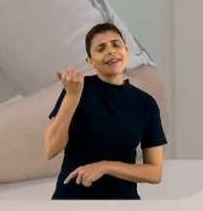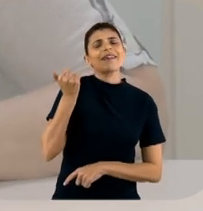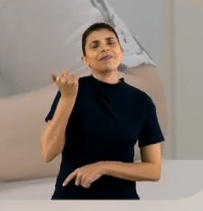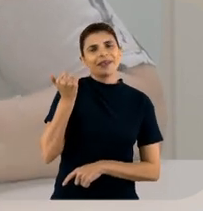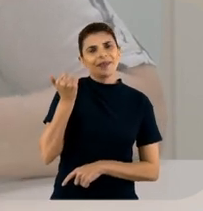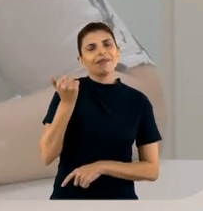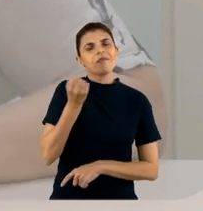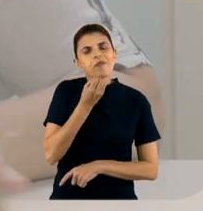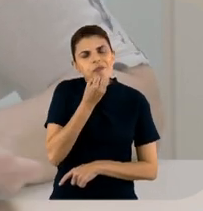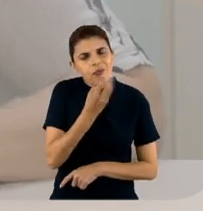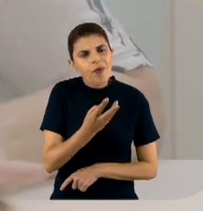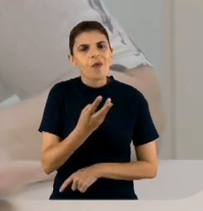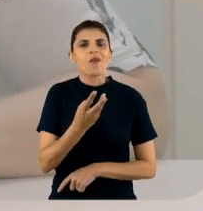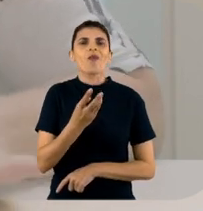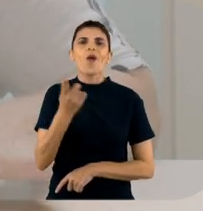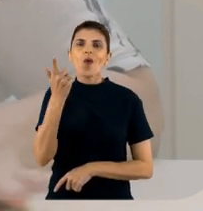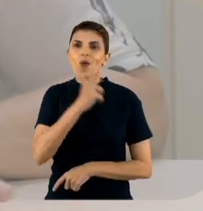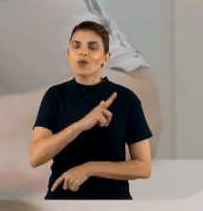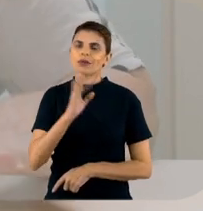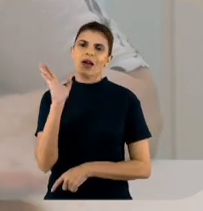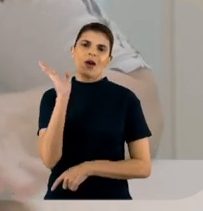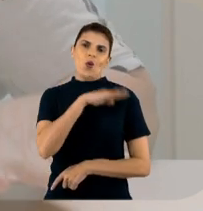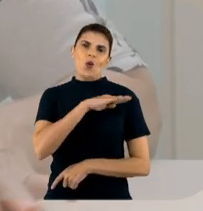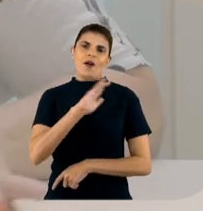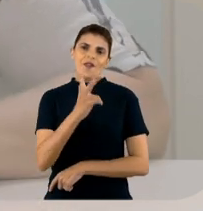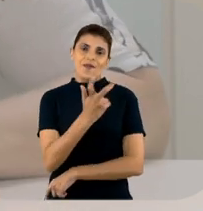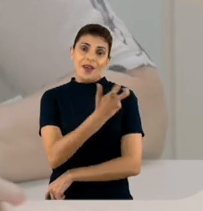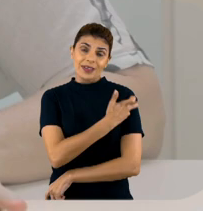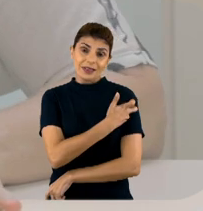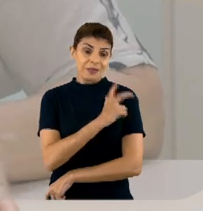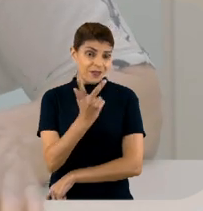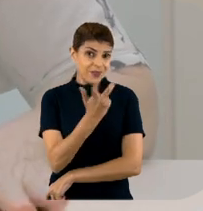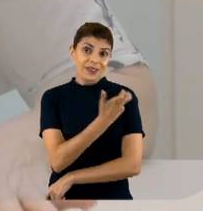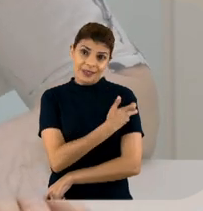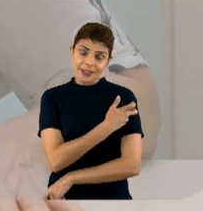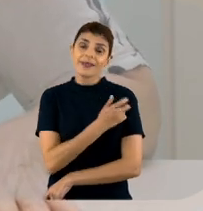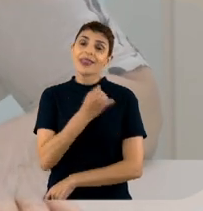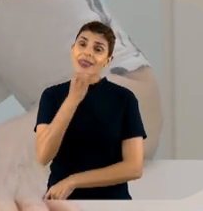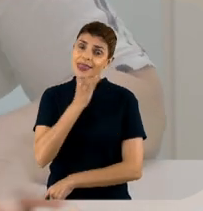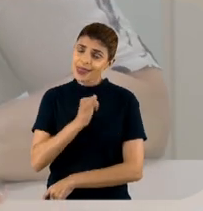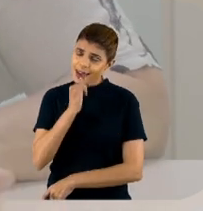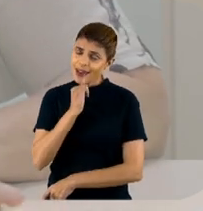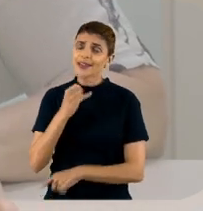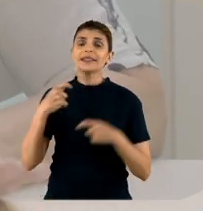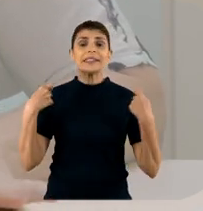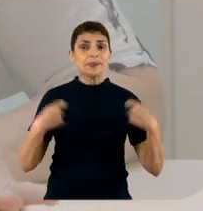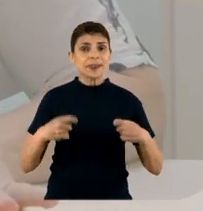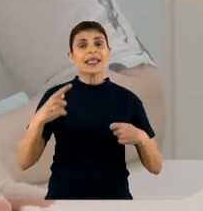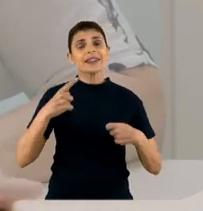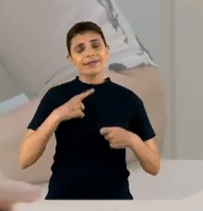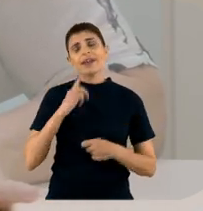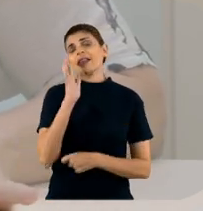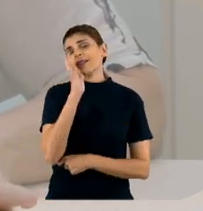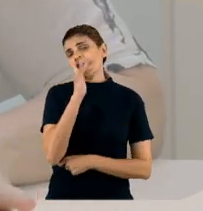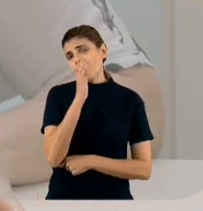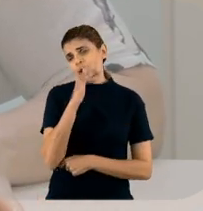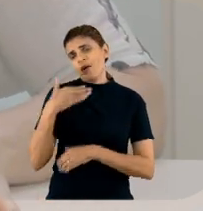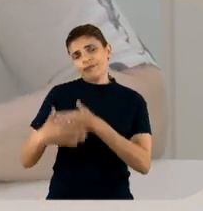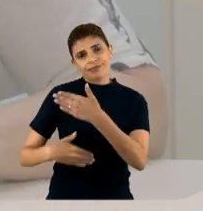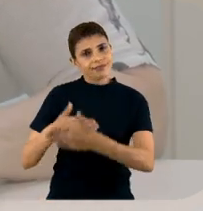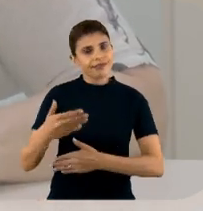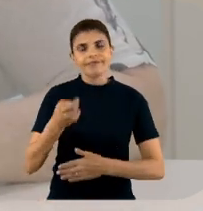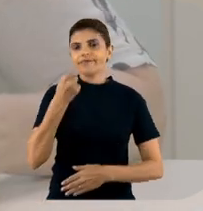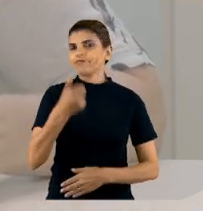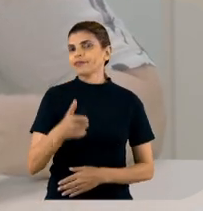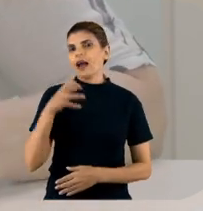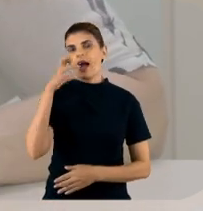que o ideal para essa doença é a gente conseguir uma vacina mas essa vacina vai ter que ter teste Clínico vai ter um percurso longo a ser feito